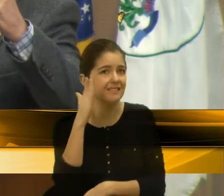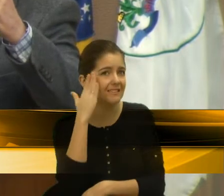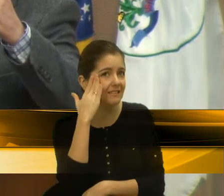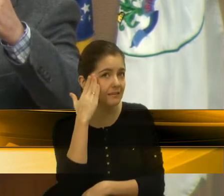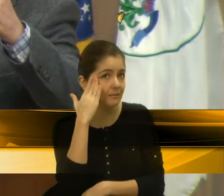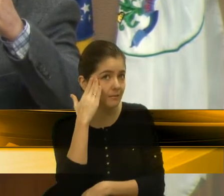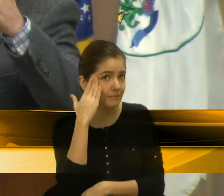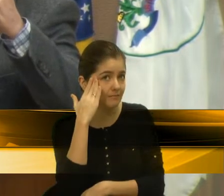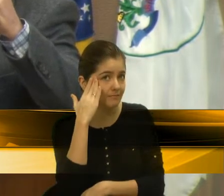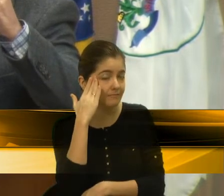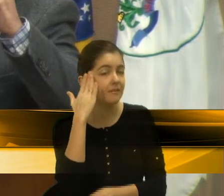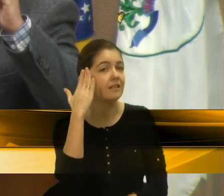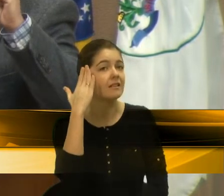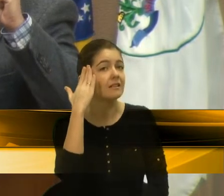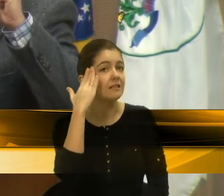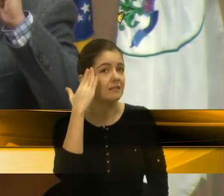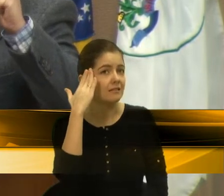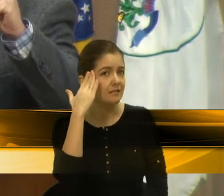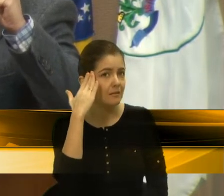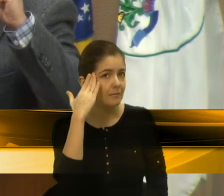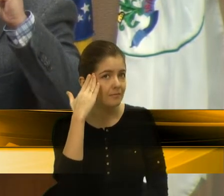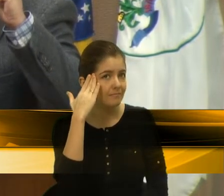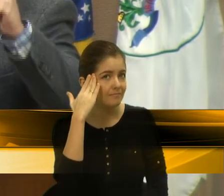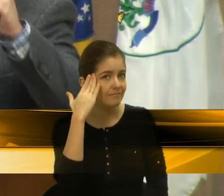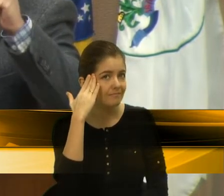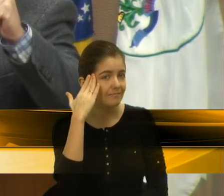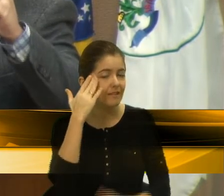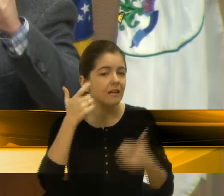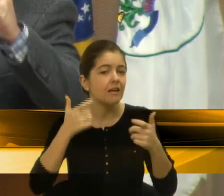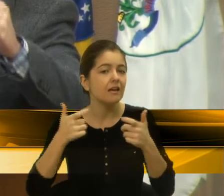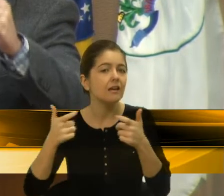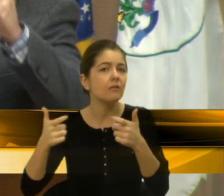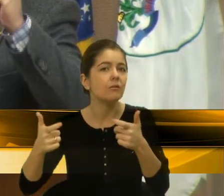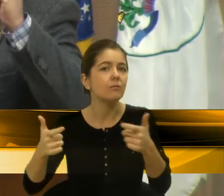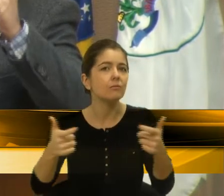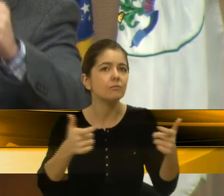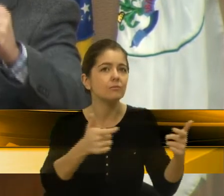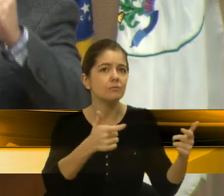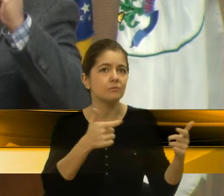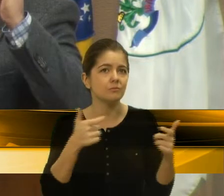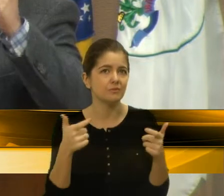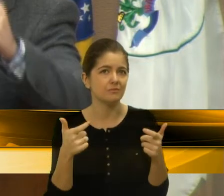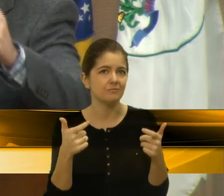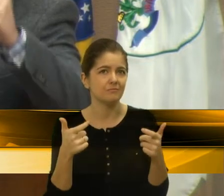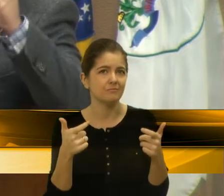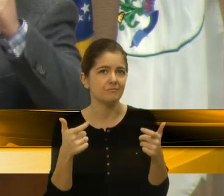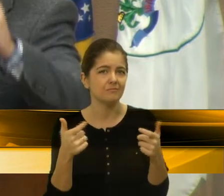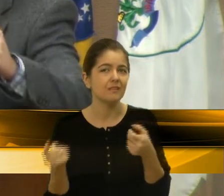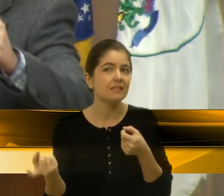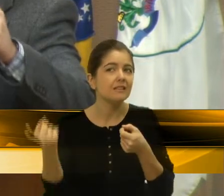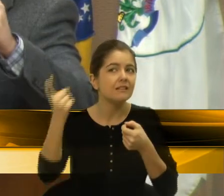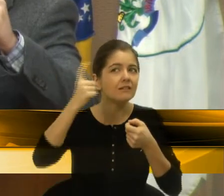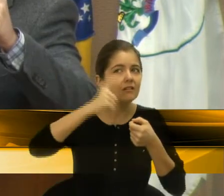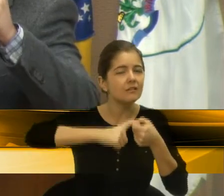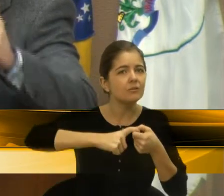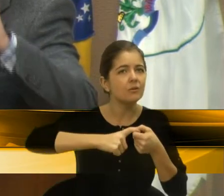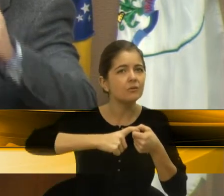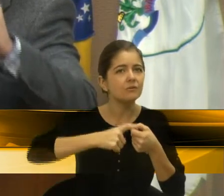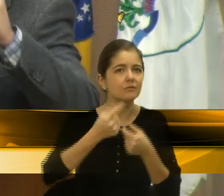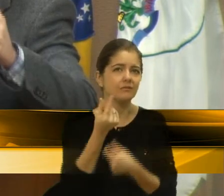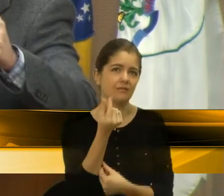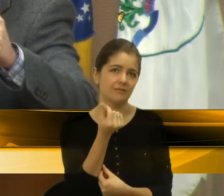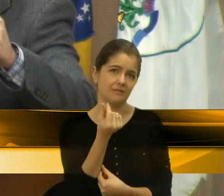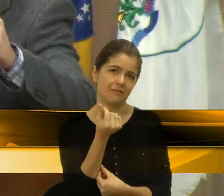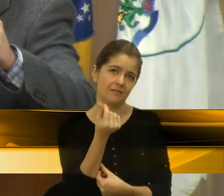sabedoria de podermos saber aonde é que está este retorno financeiro da